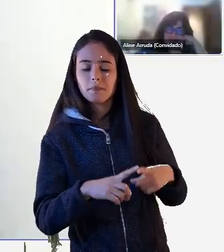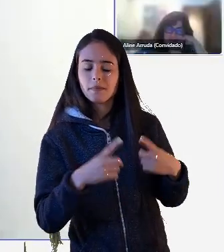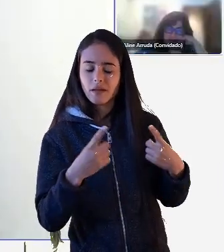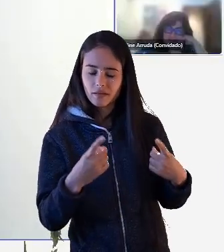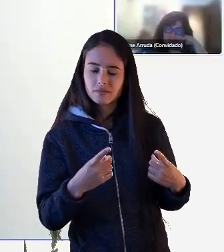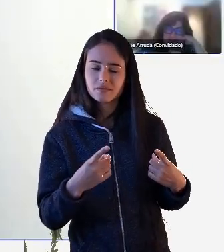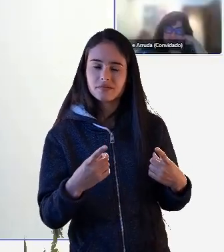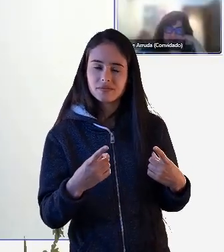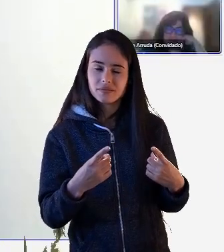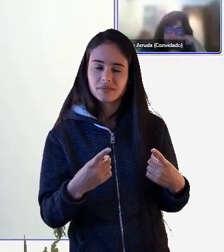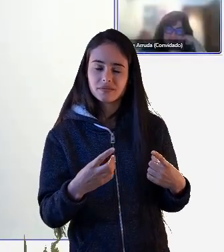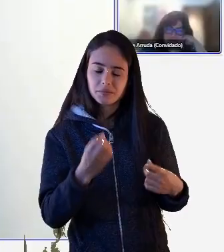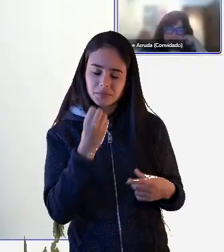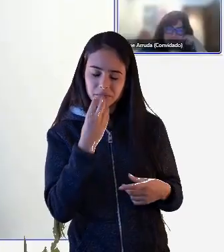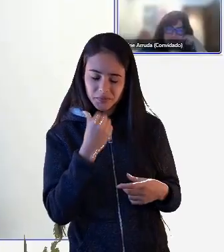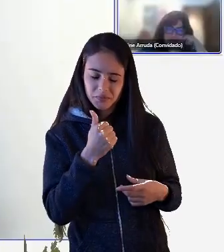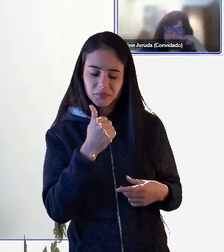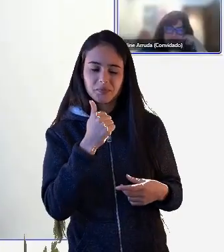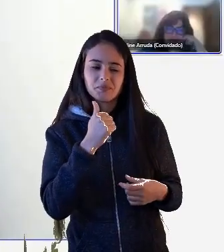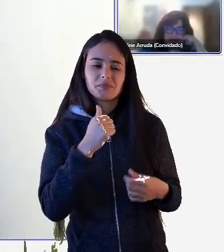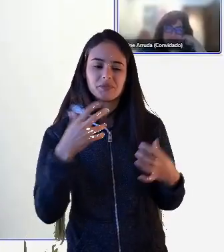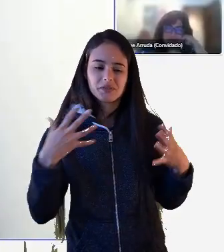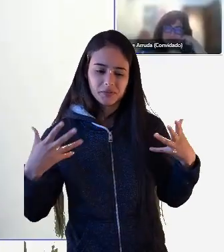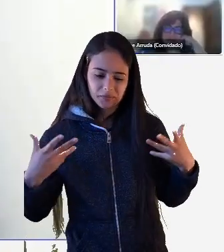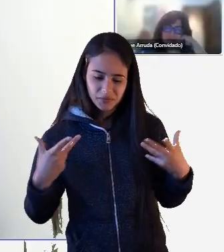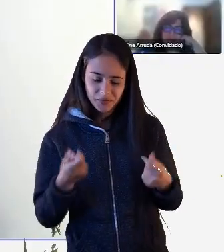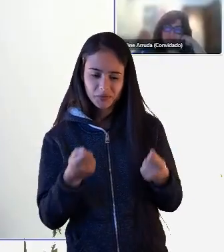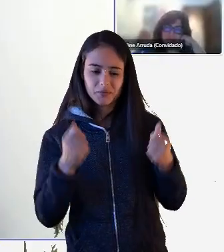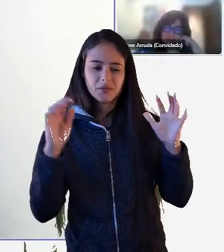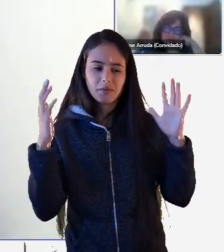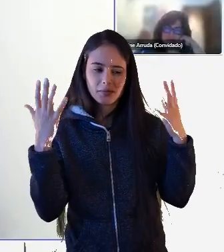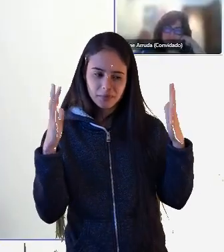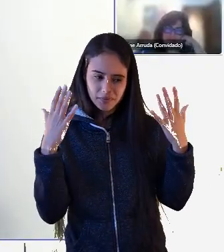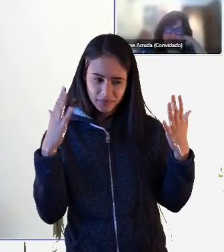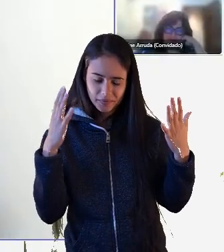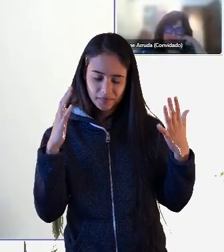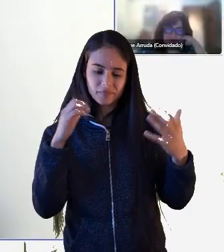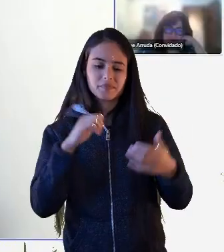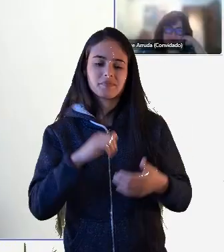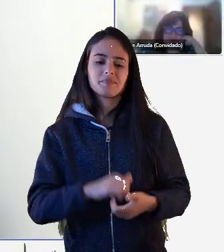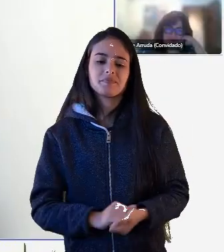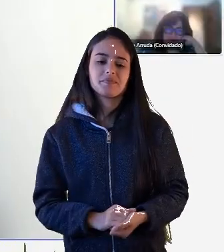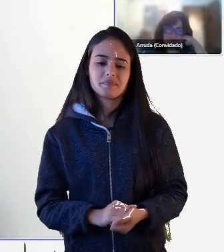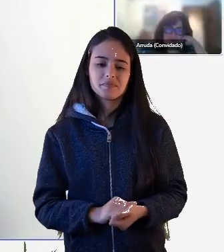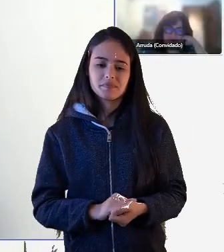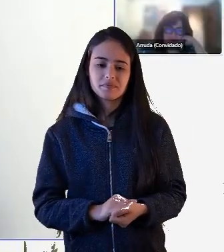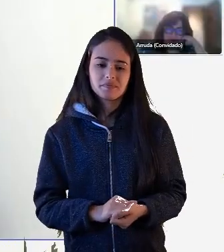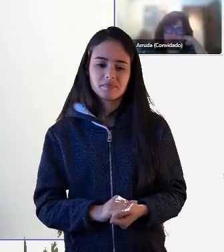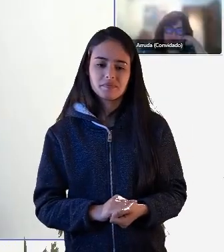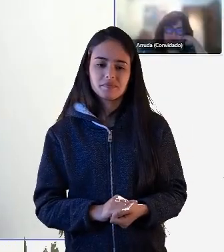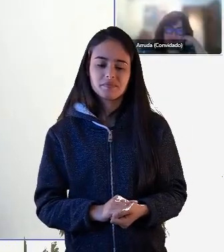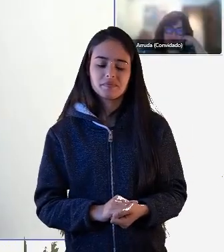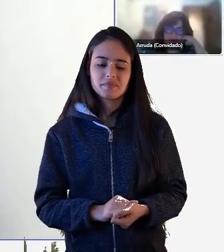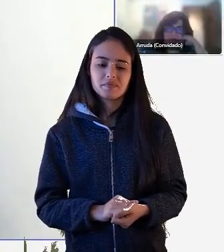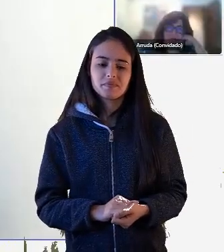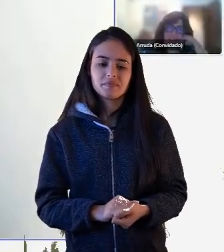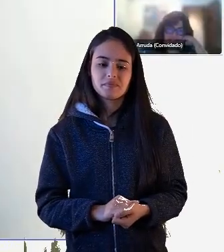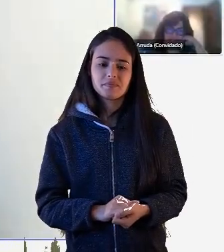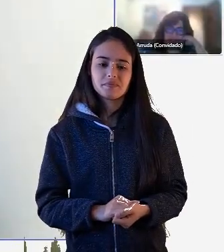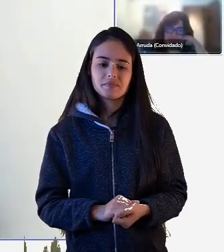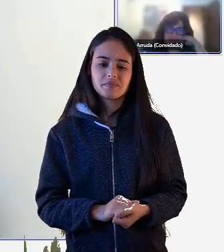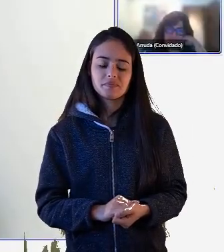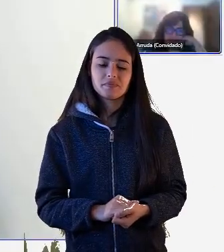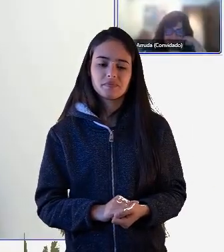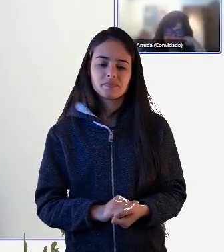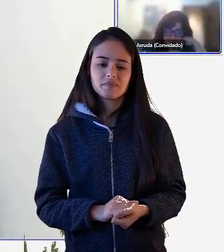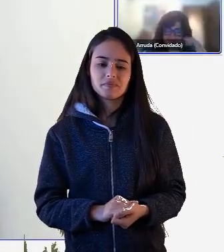afrocentrado da feira sem a colaboração de vocês. Tem sido um aprendizado gigantesco. poder contar com vocês todos esses anos. Valeu